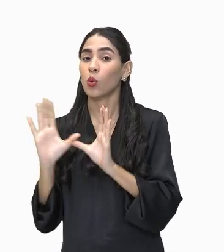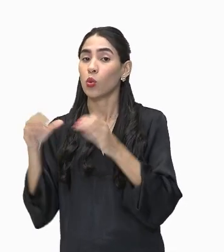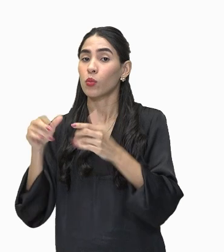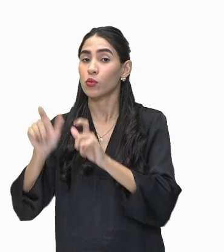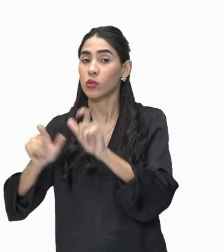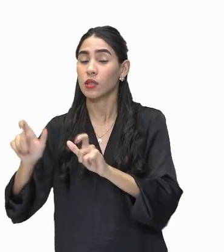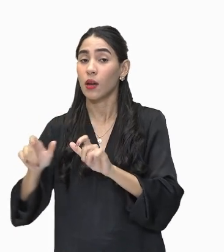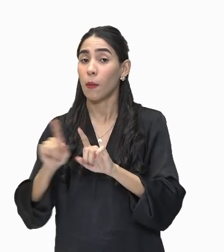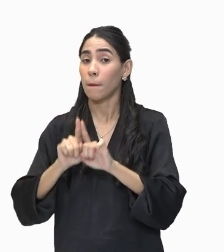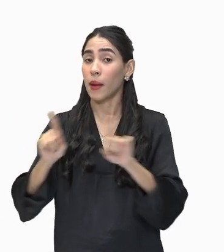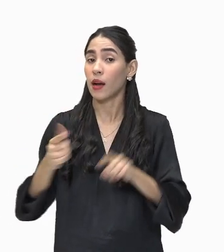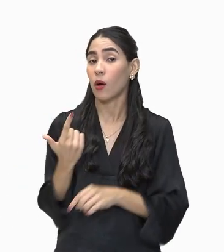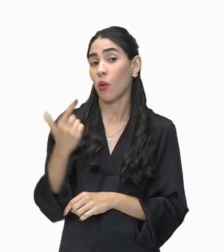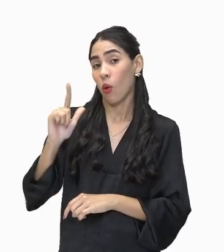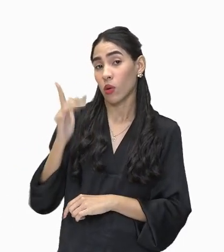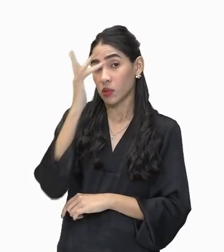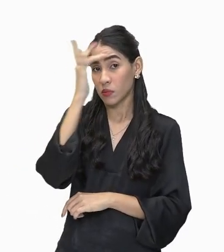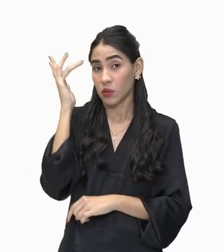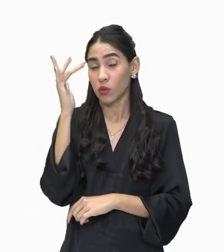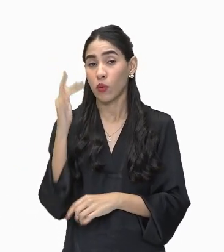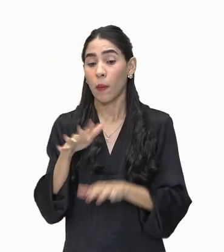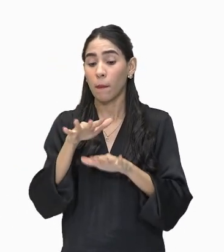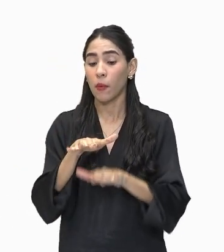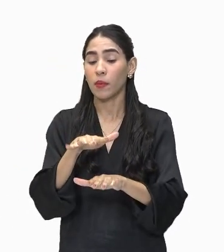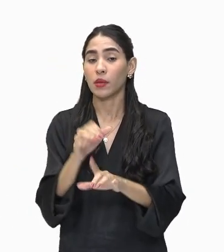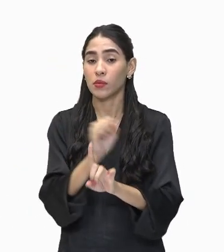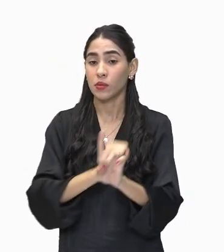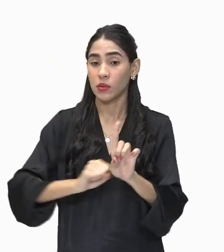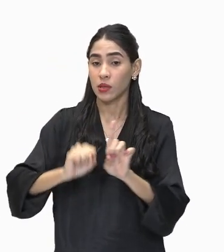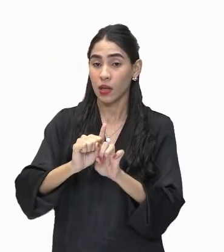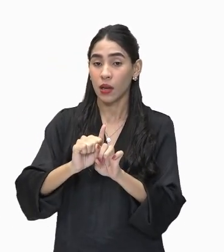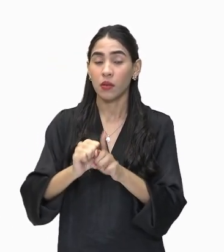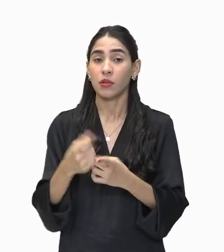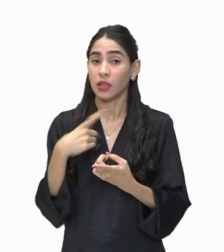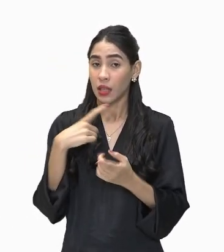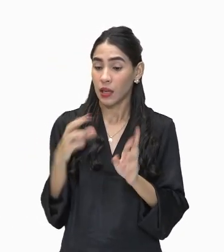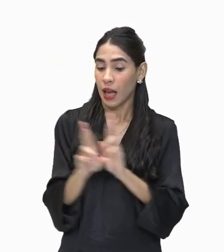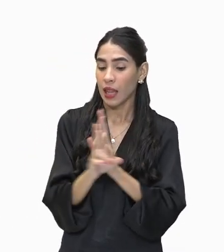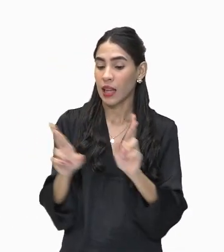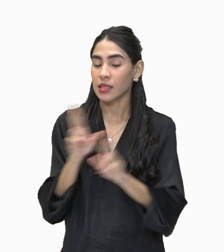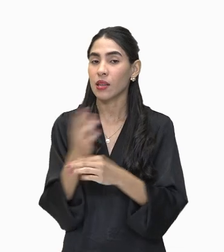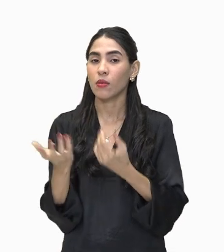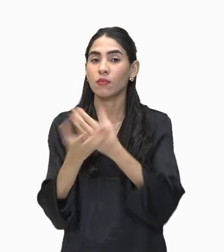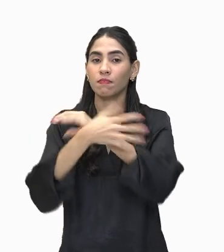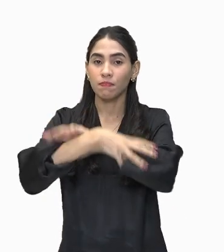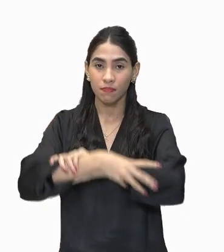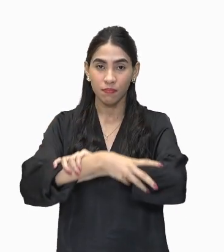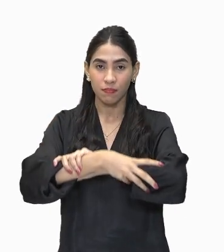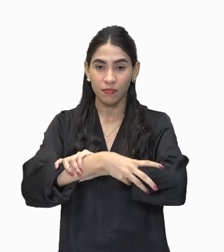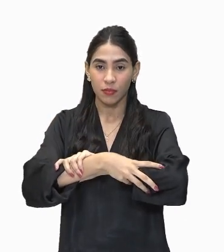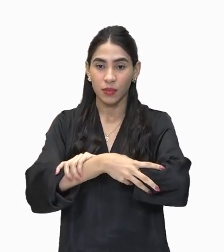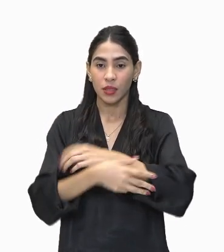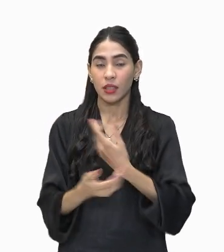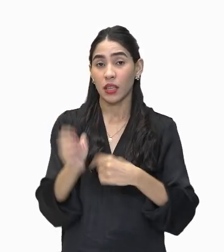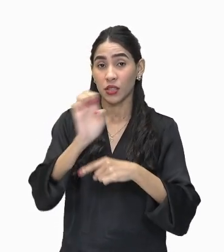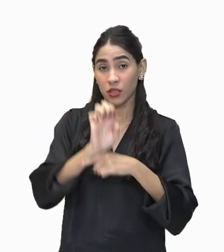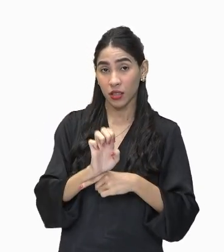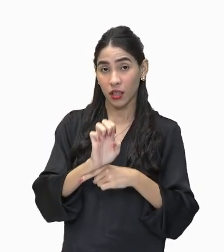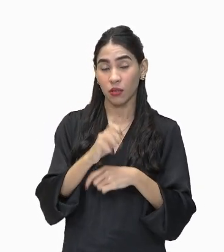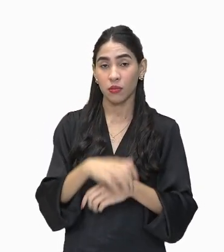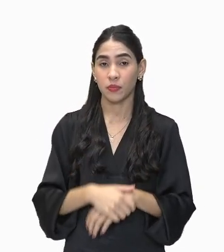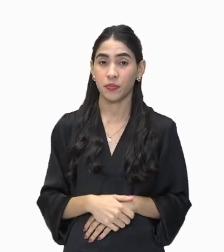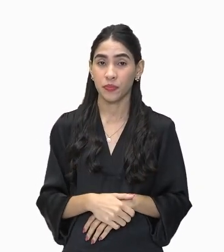outros, os movimentos sociais têm uma relação de parceria entre o Estado, né, porque eles